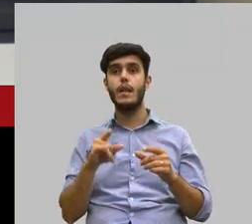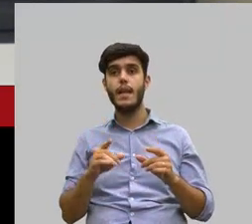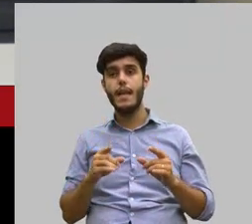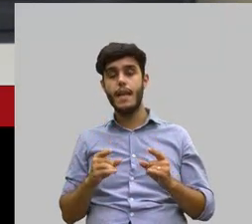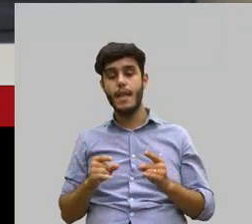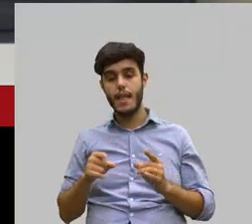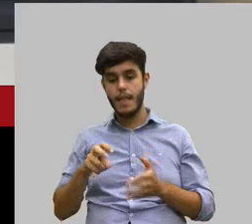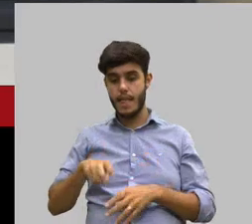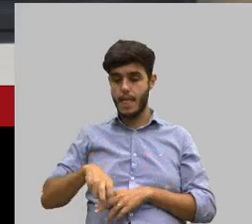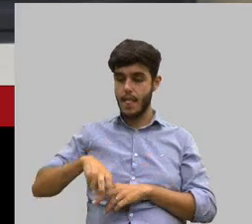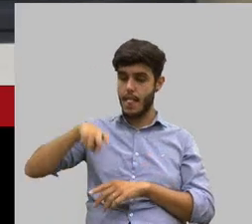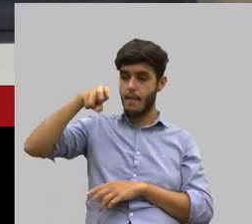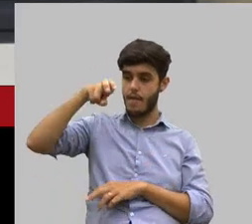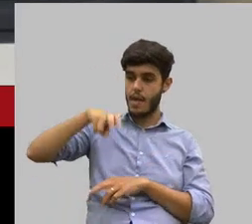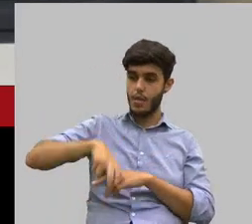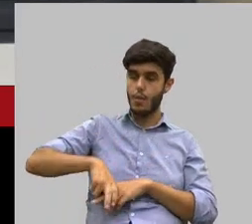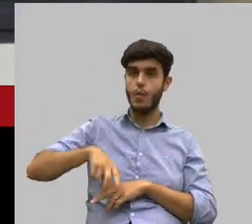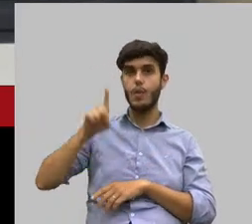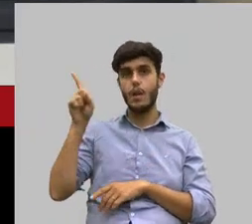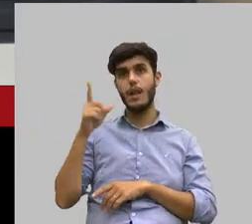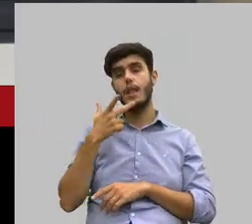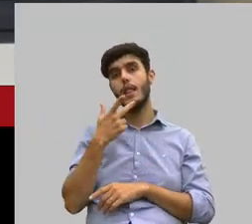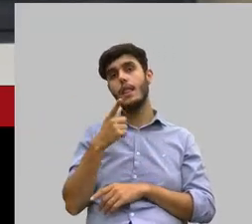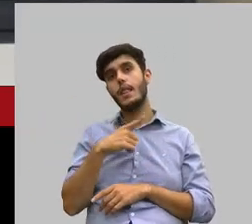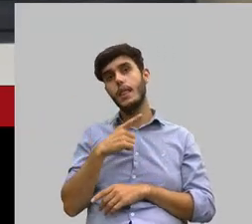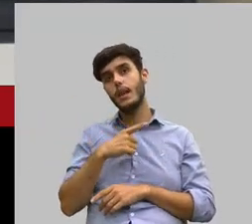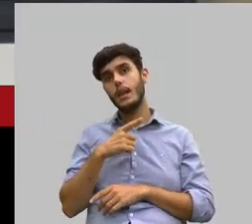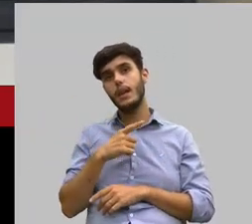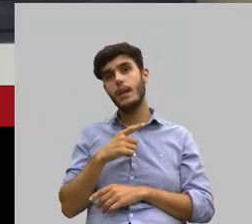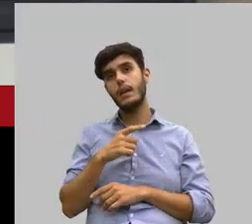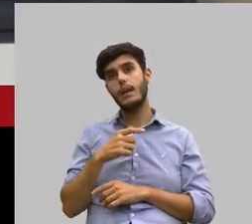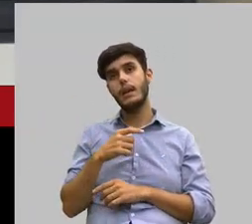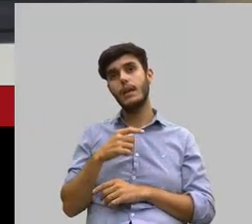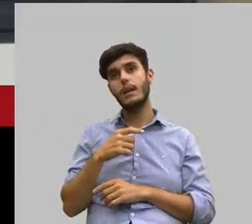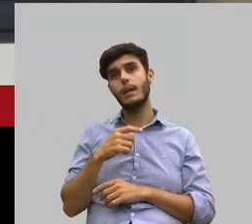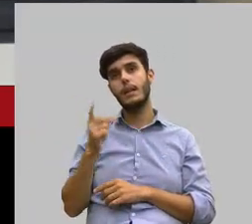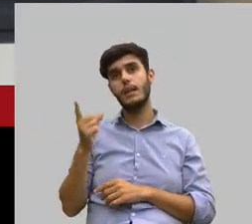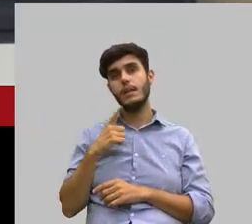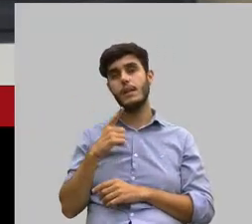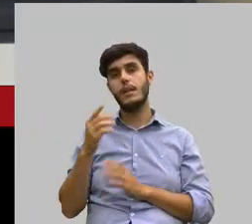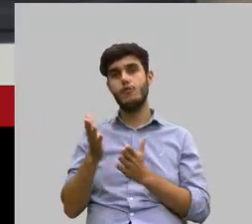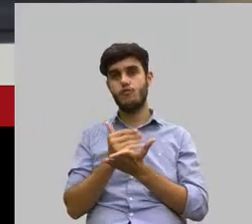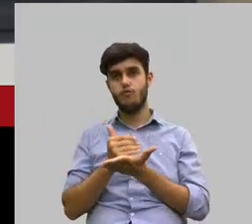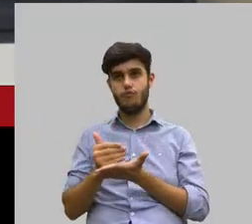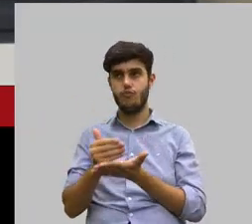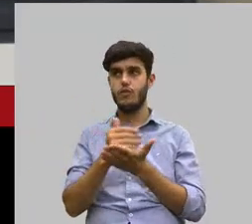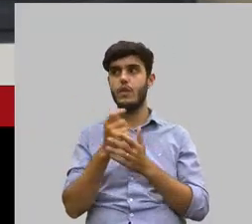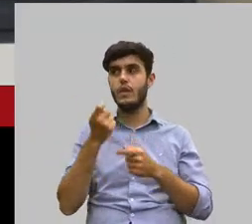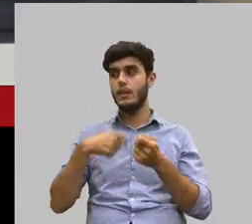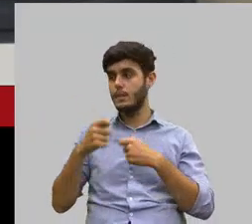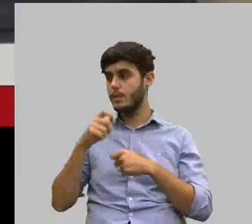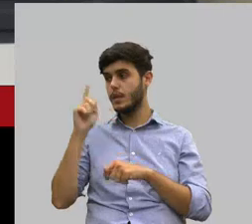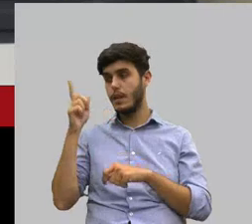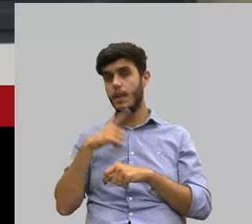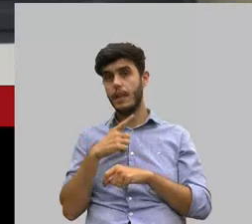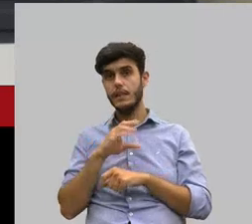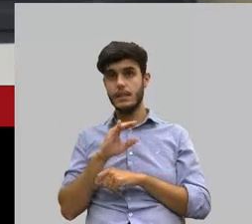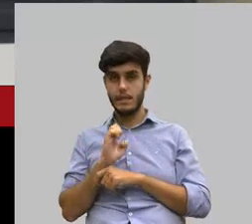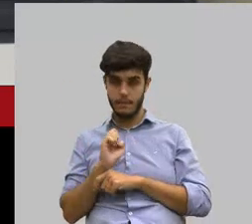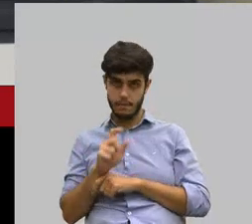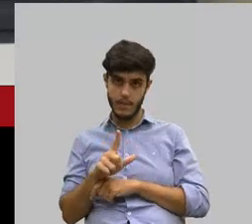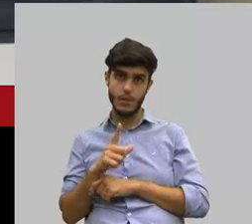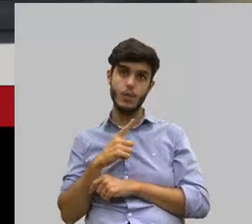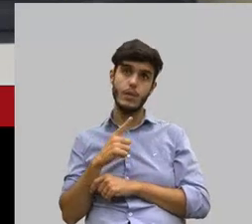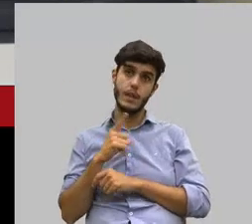eh foi feita né um levantamento eh hoje a gente tem eh da as unidades administrativas da polícia civil nós temos a a